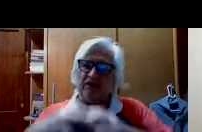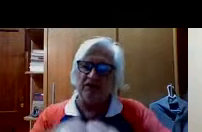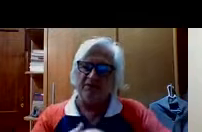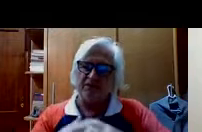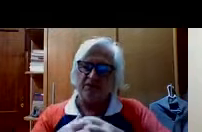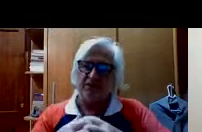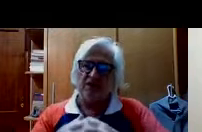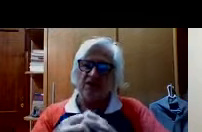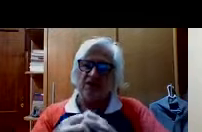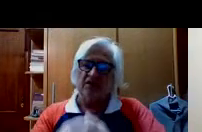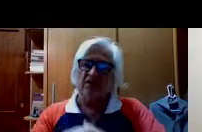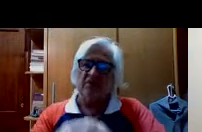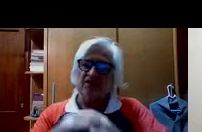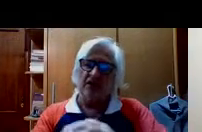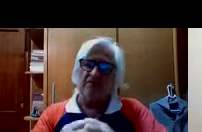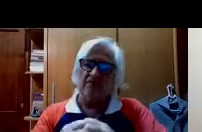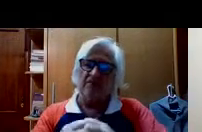para você